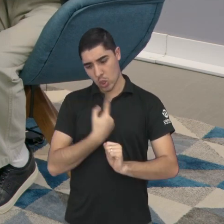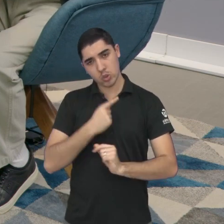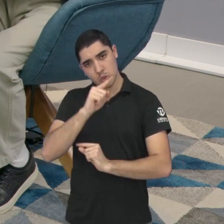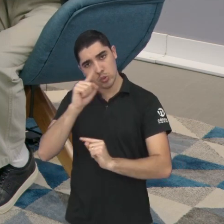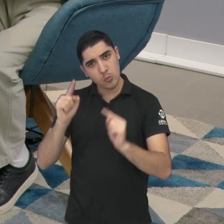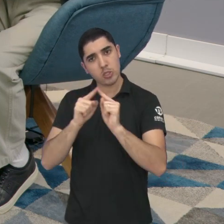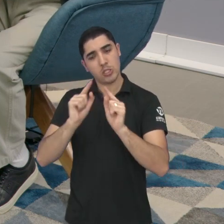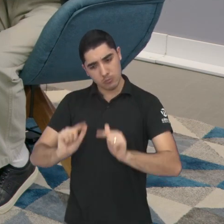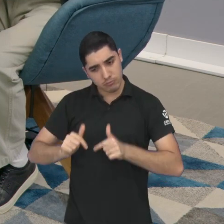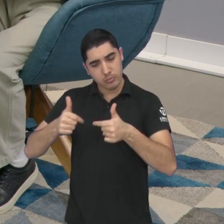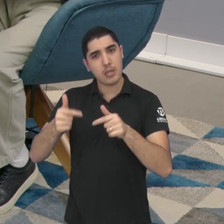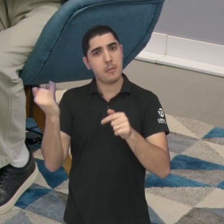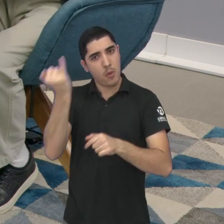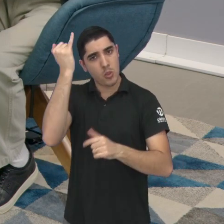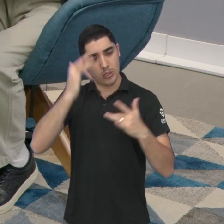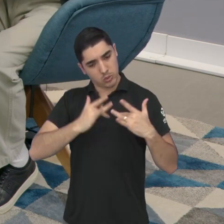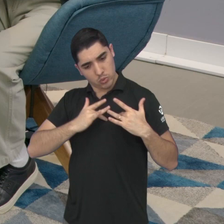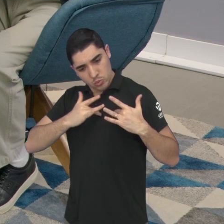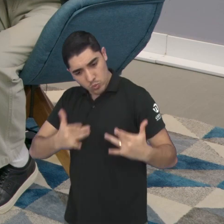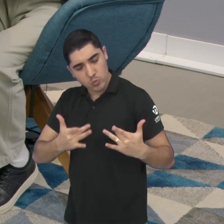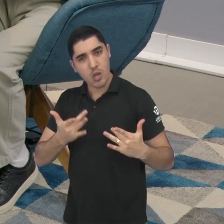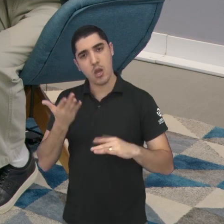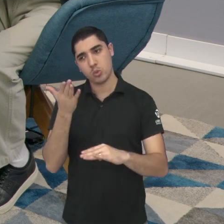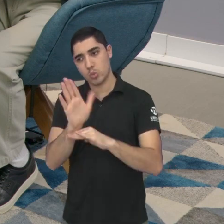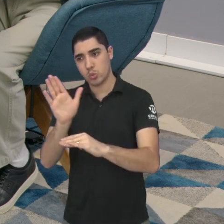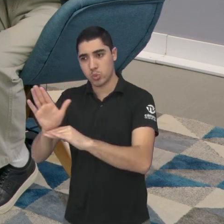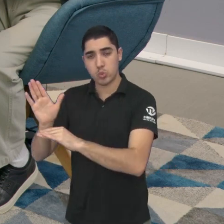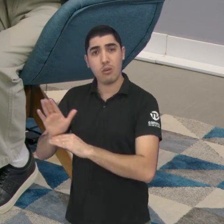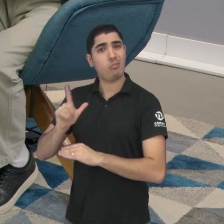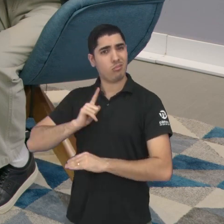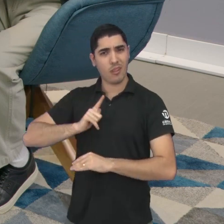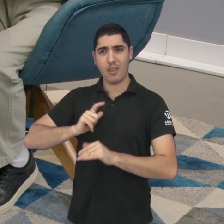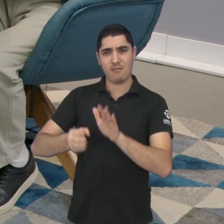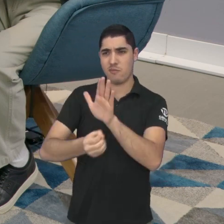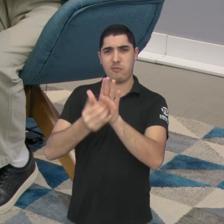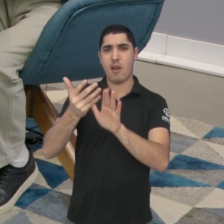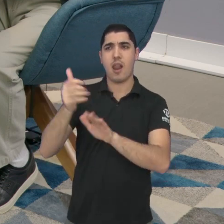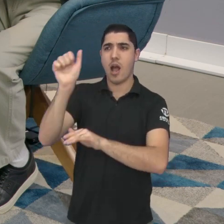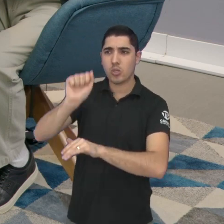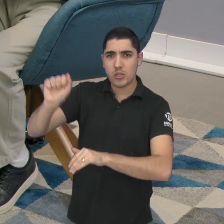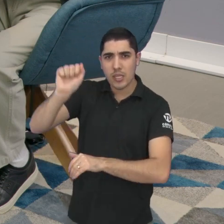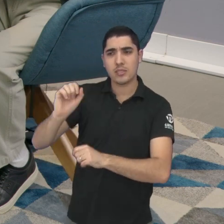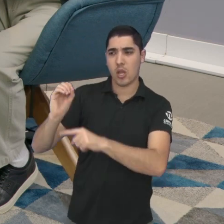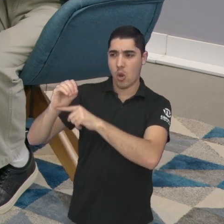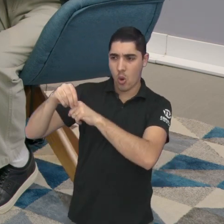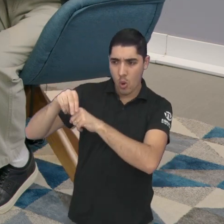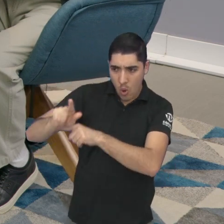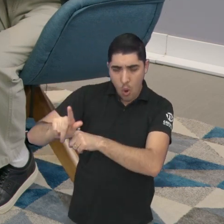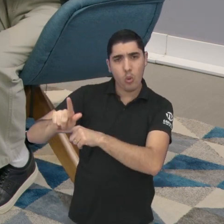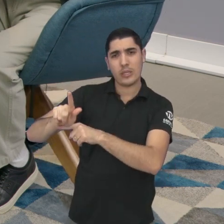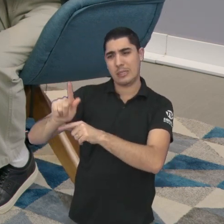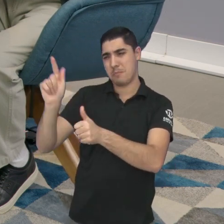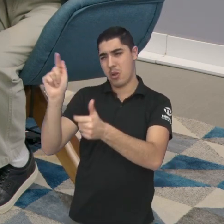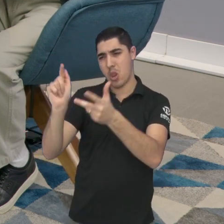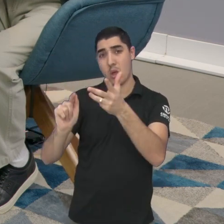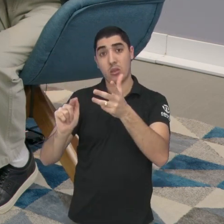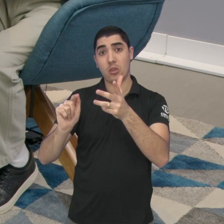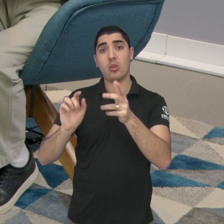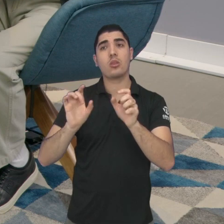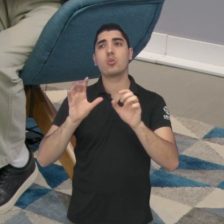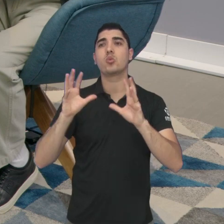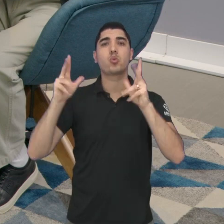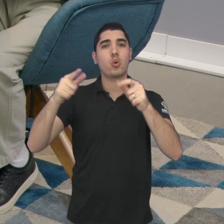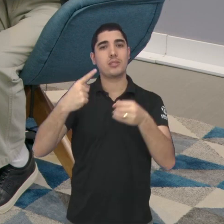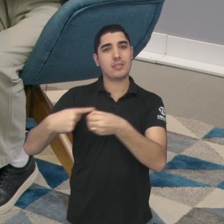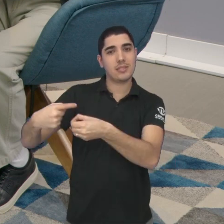colocar a solidariedade também em primeiro plano. Temos várias instituições, associações, fundo social de cada cidade também, para